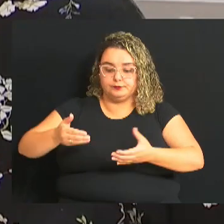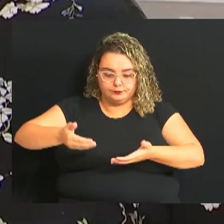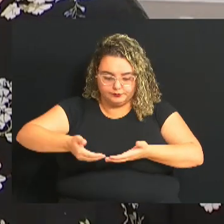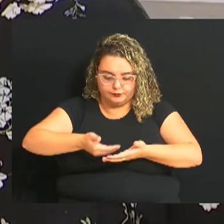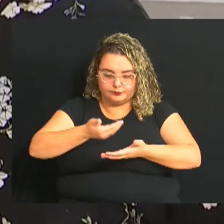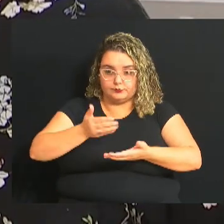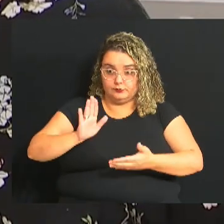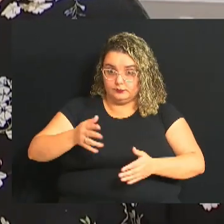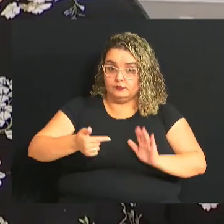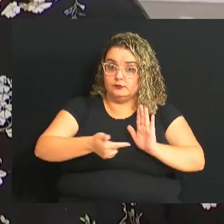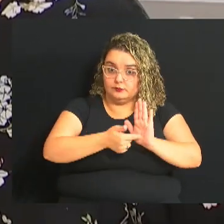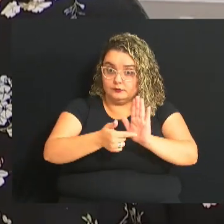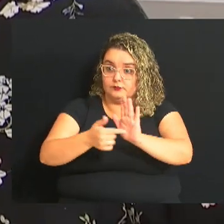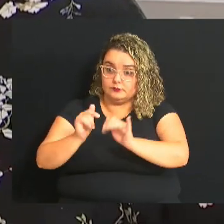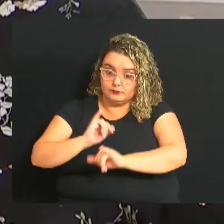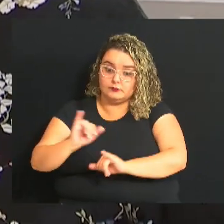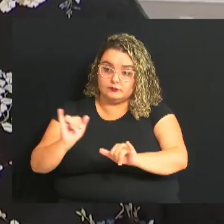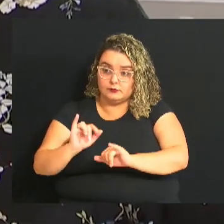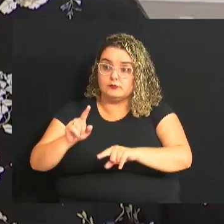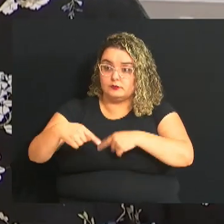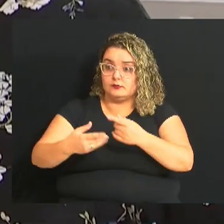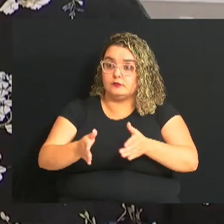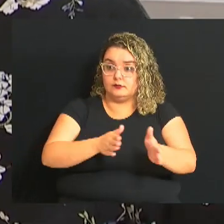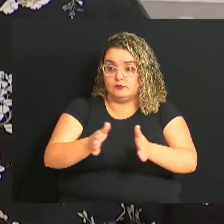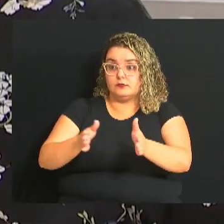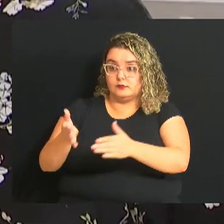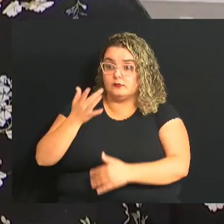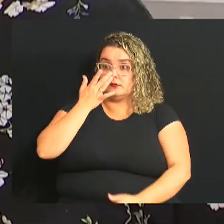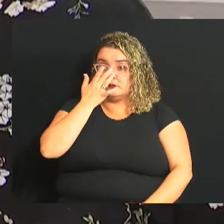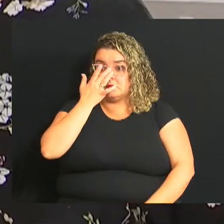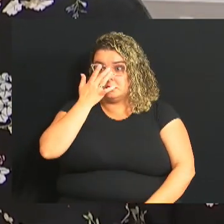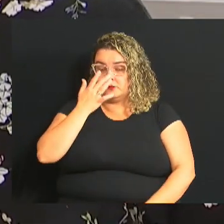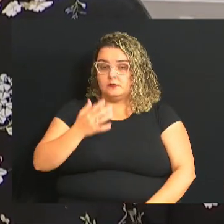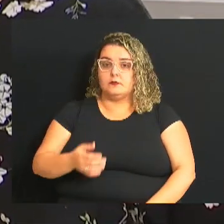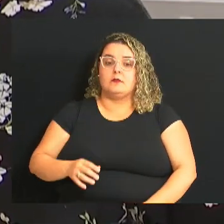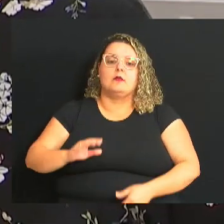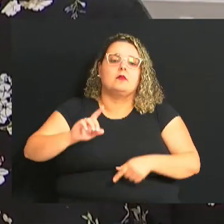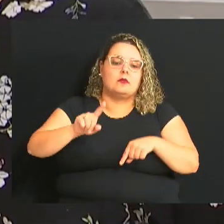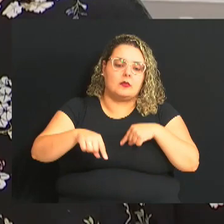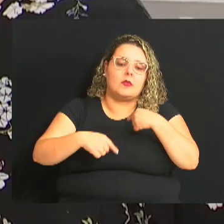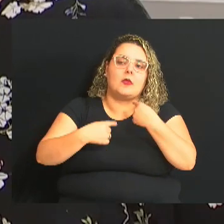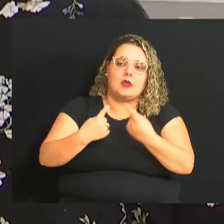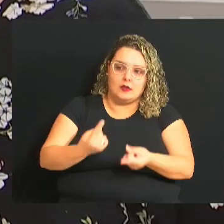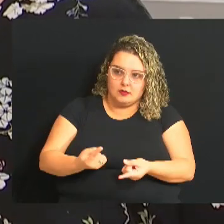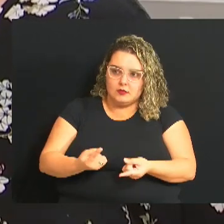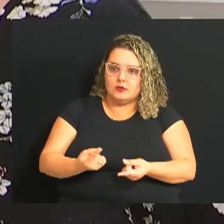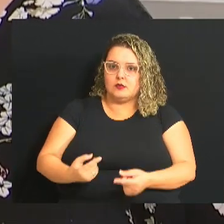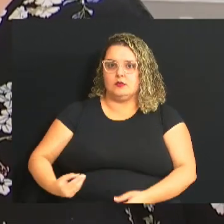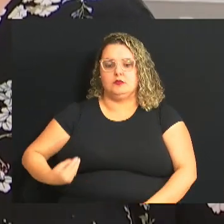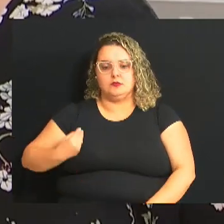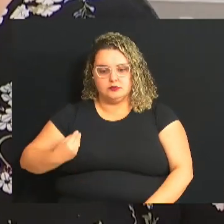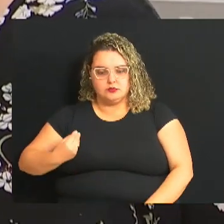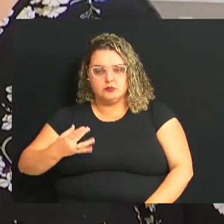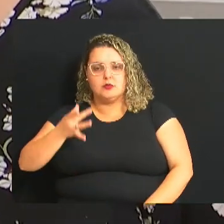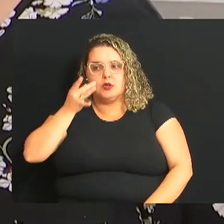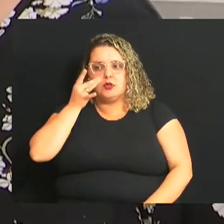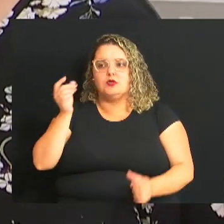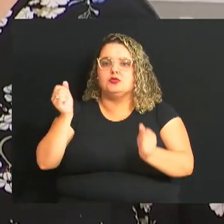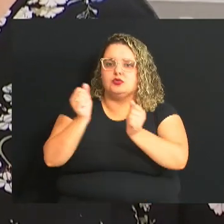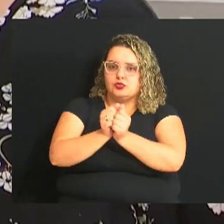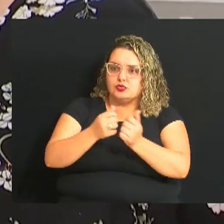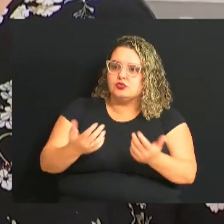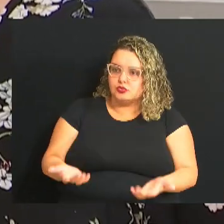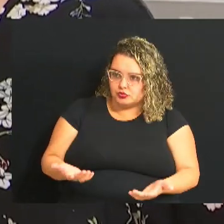reportado, em outras situações que ela eventualmente esteja junto com essa vegetação, ela